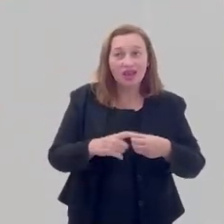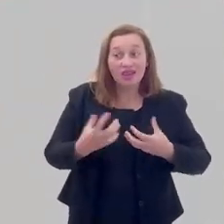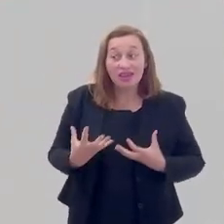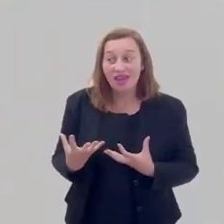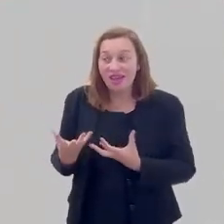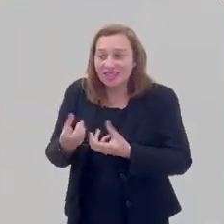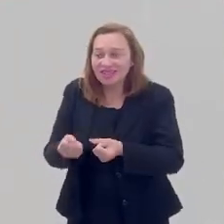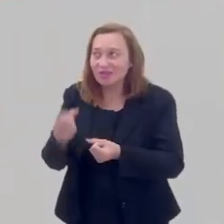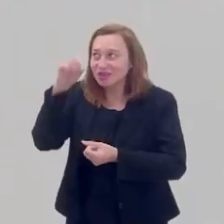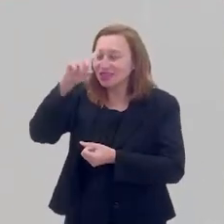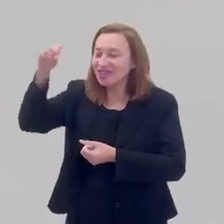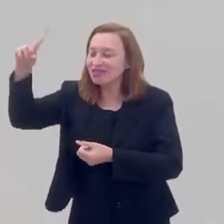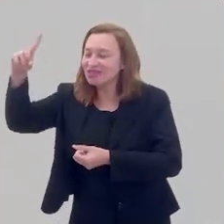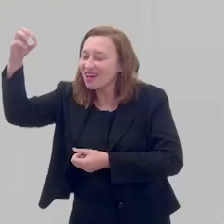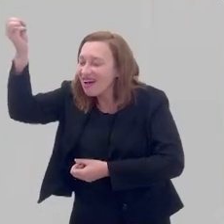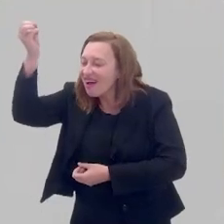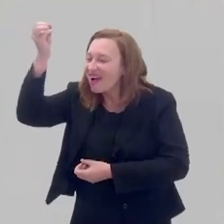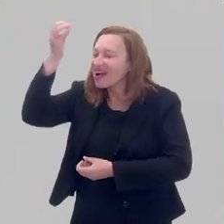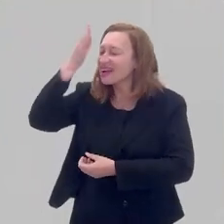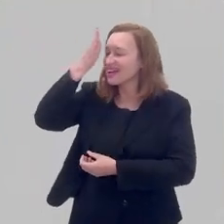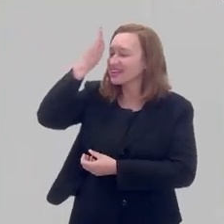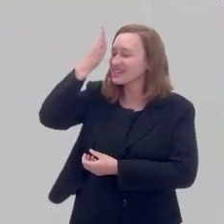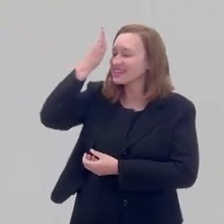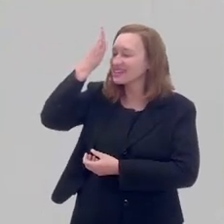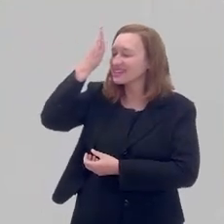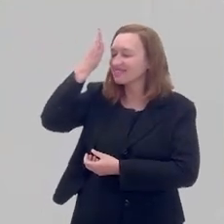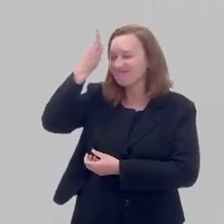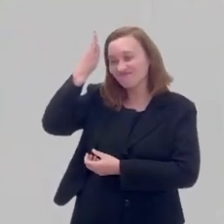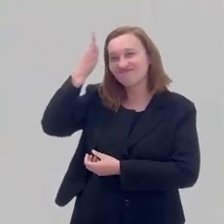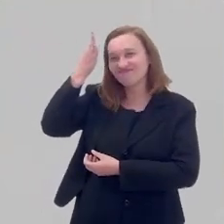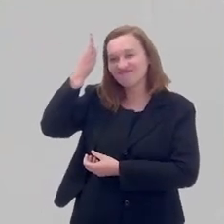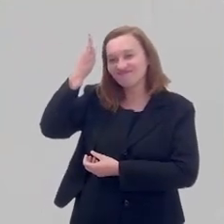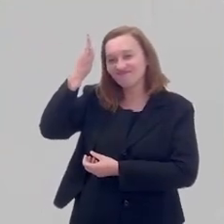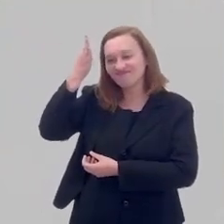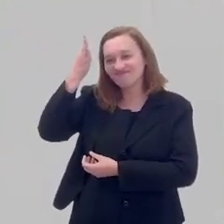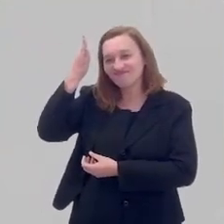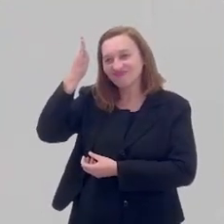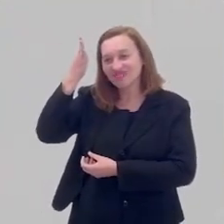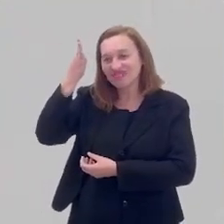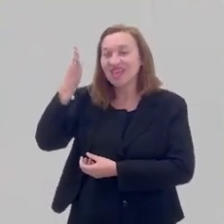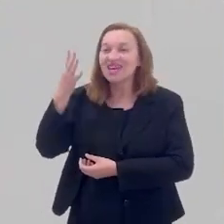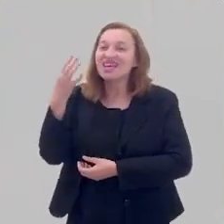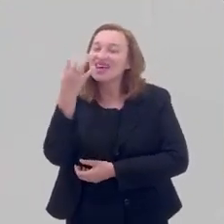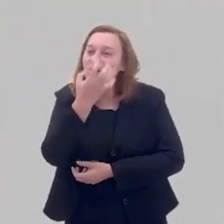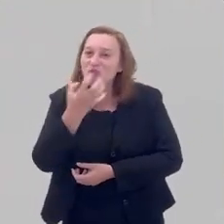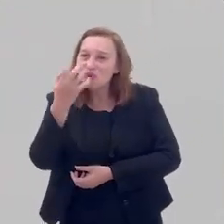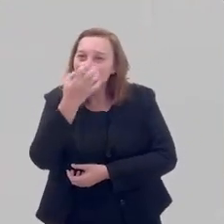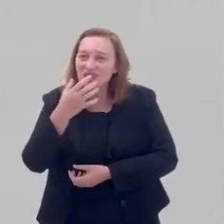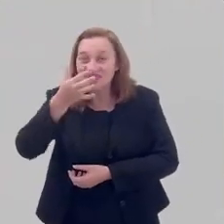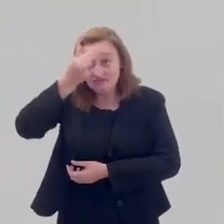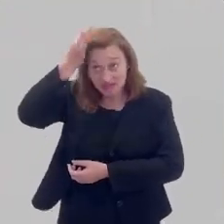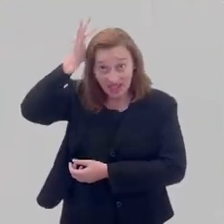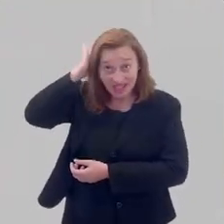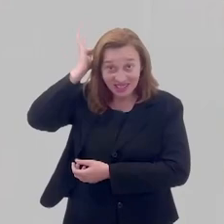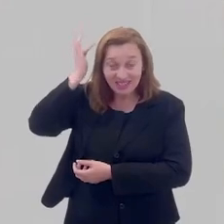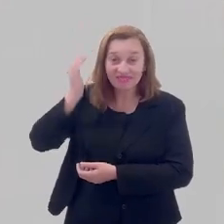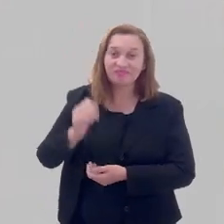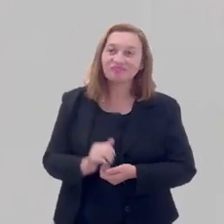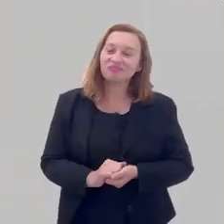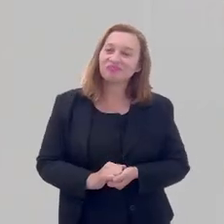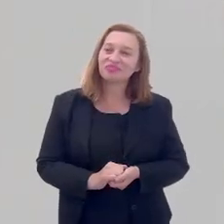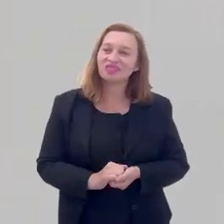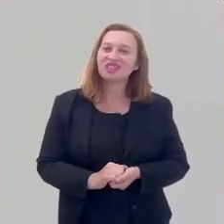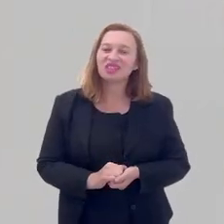recebem de Deus a graça o favor não merecido e essa música de Fred Pacheco